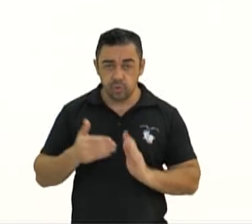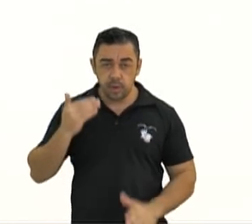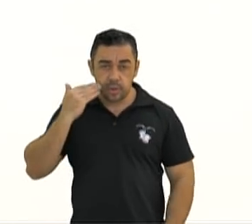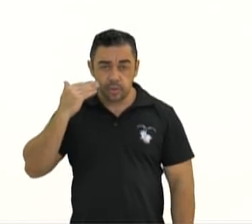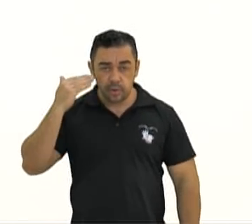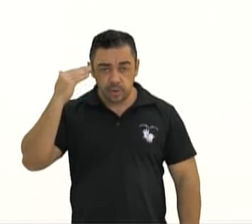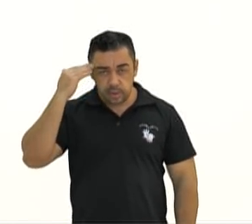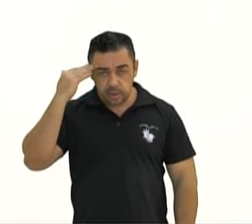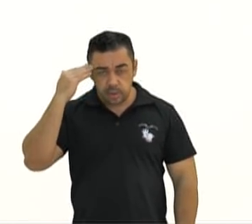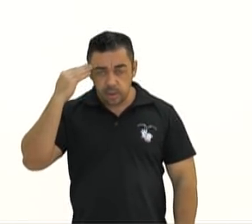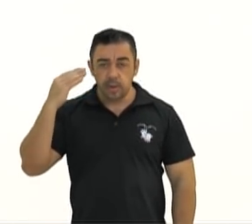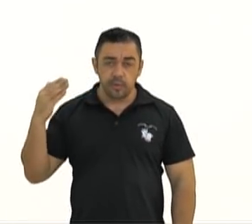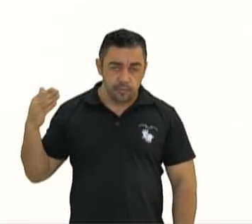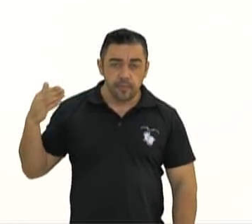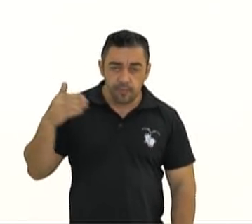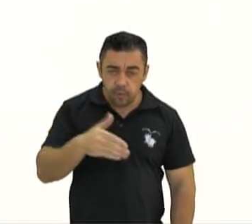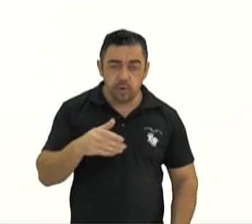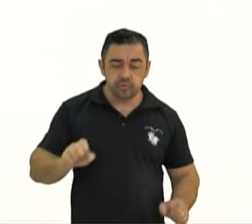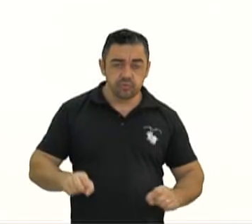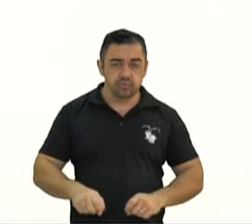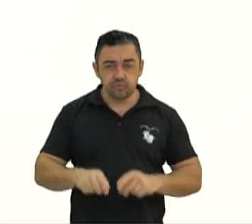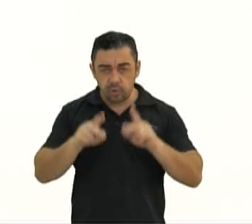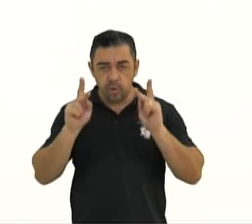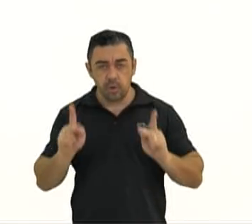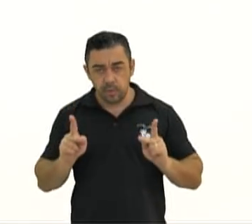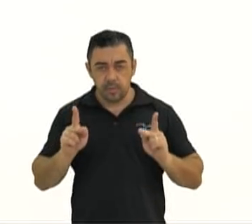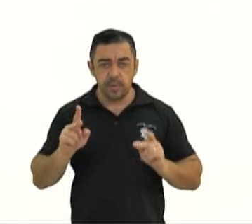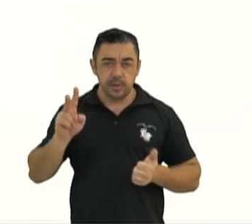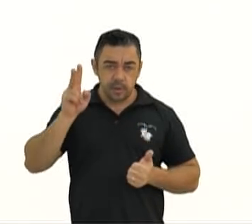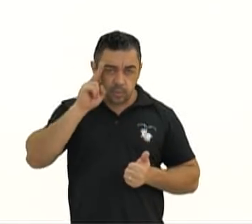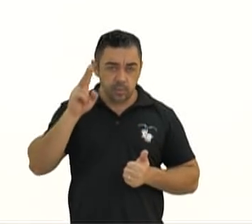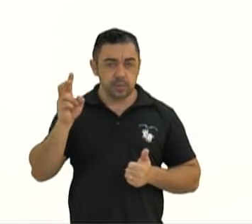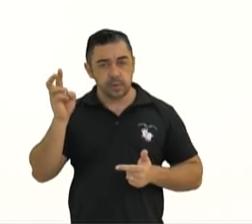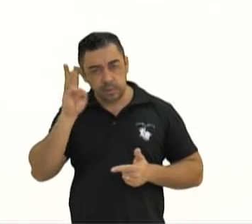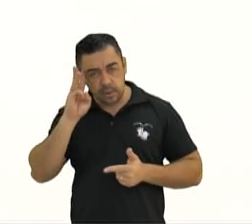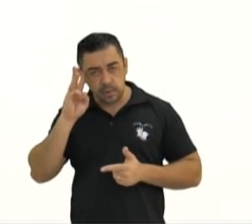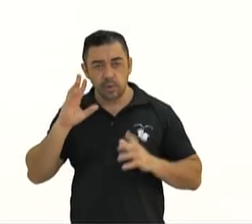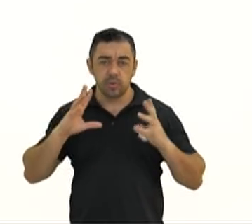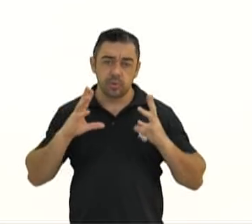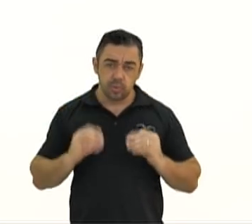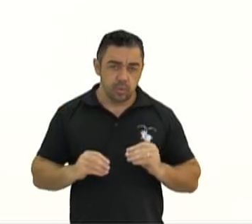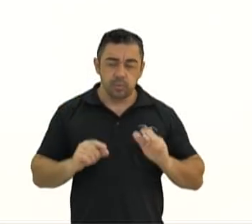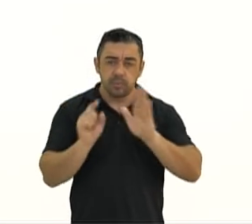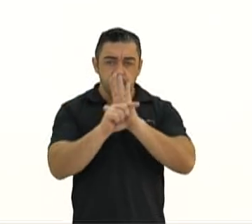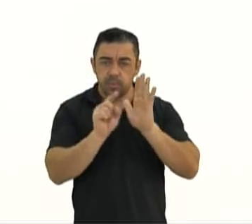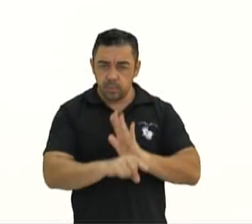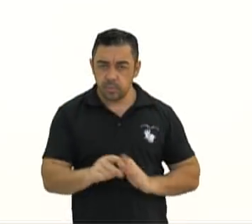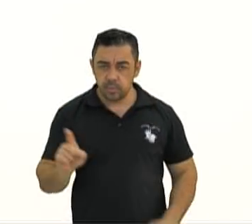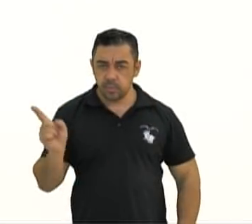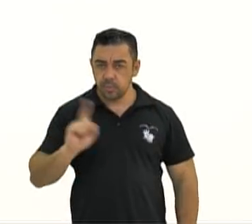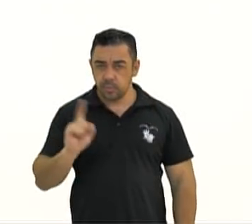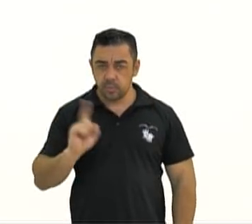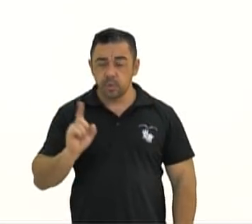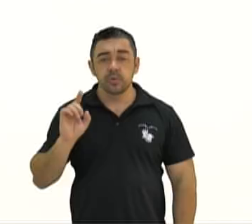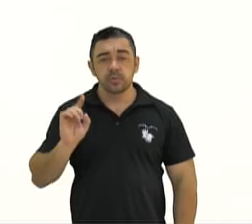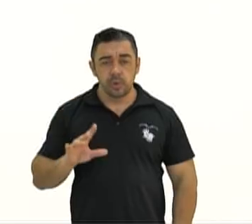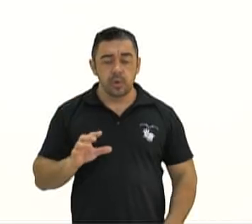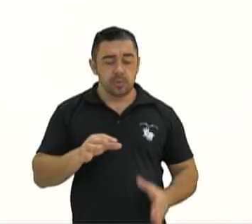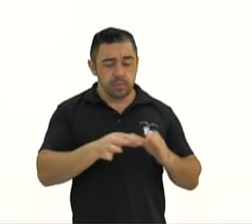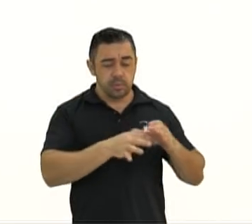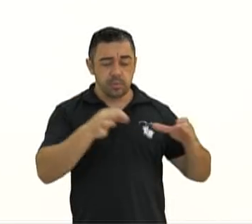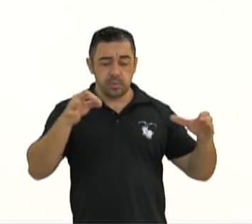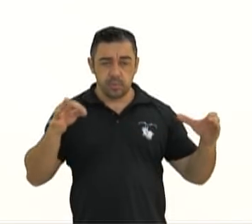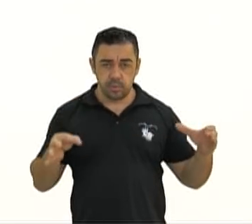adolescentes que compareceram ao shopping na segunda ou na terça, nem todos foram entrevistados, só uma